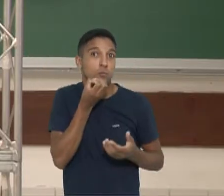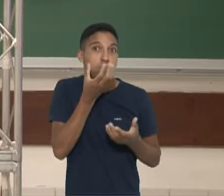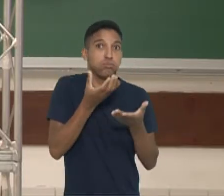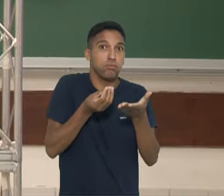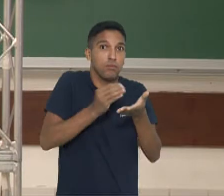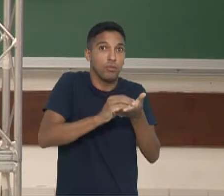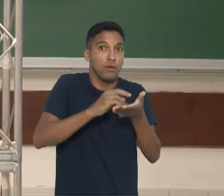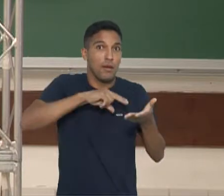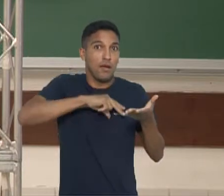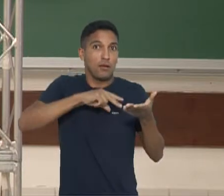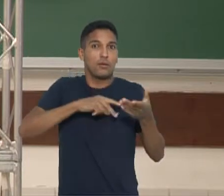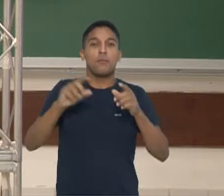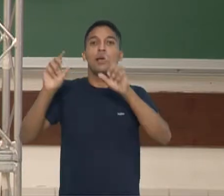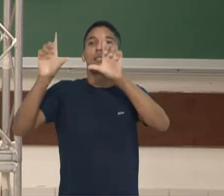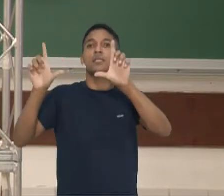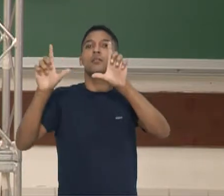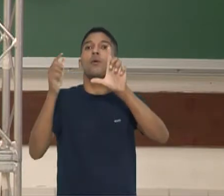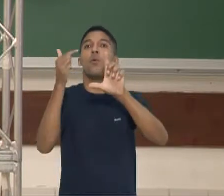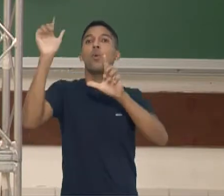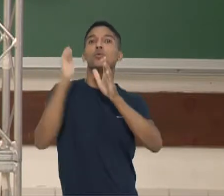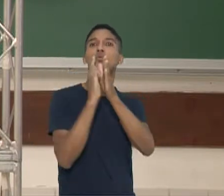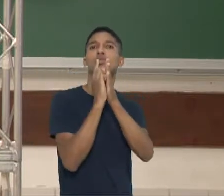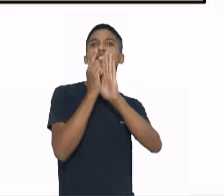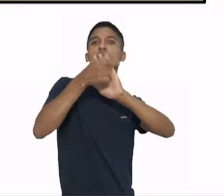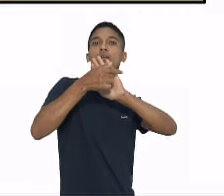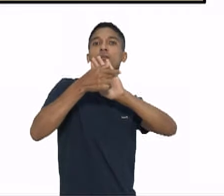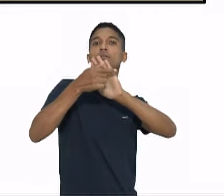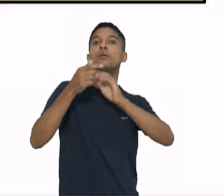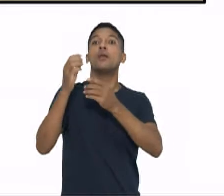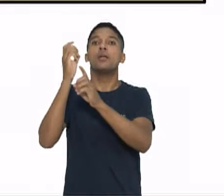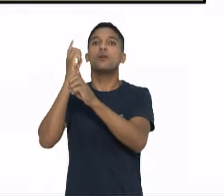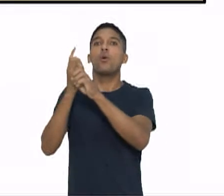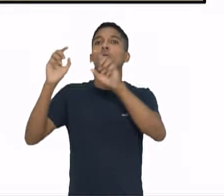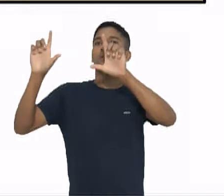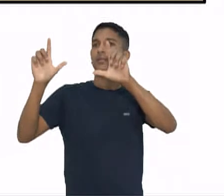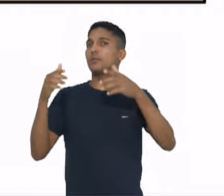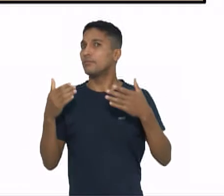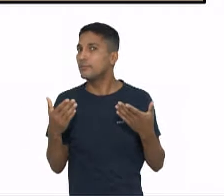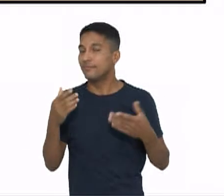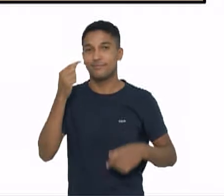um pouquinho e nós já vemos qual é a resposta correta.